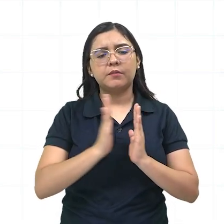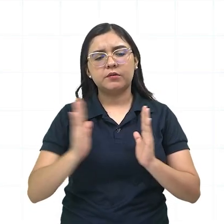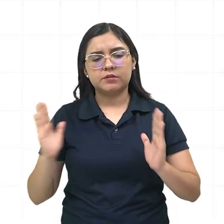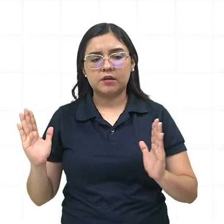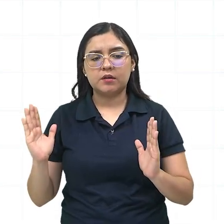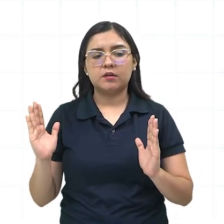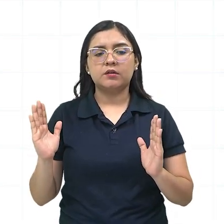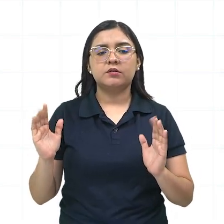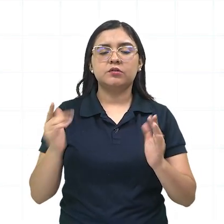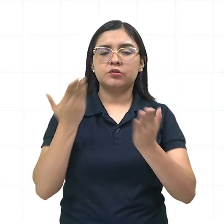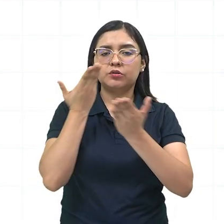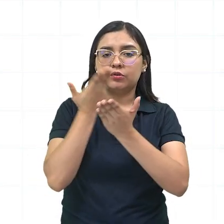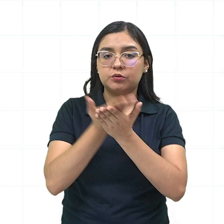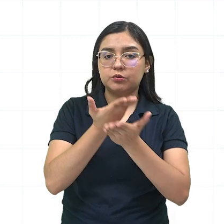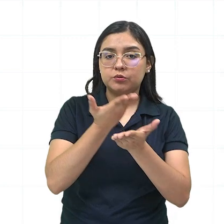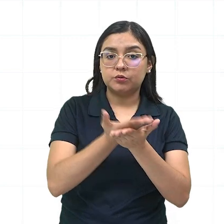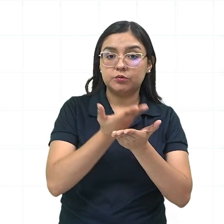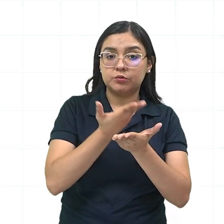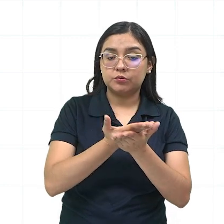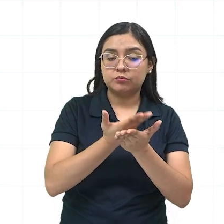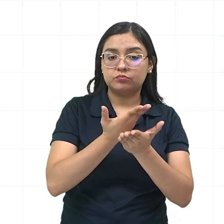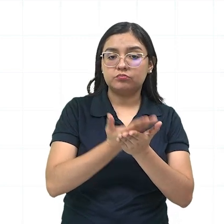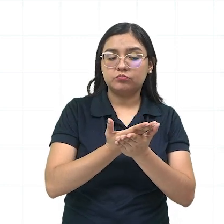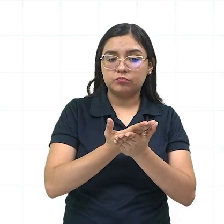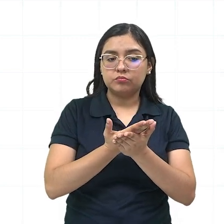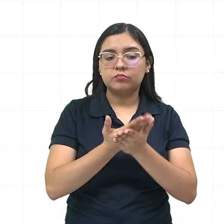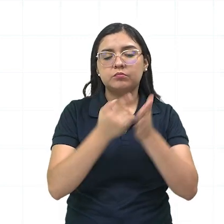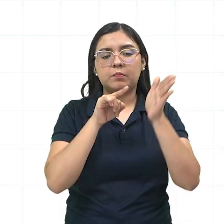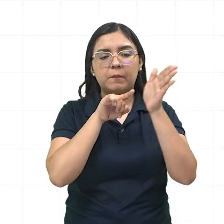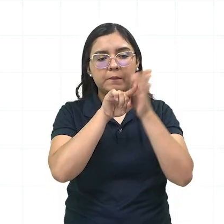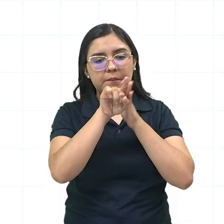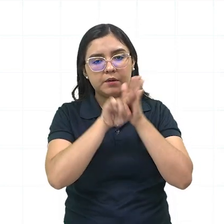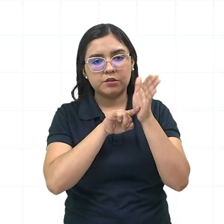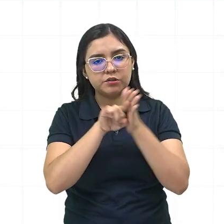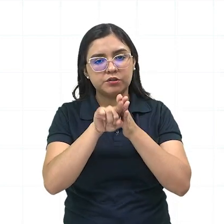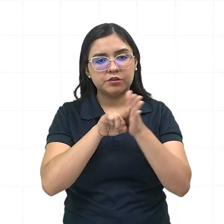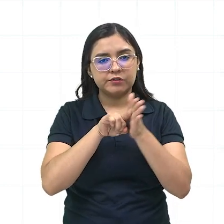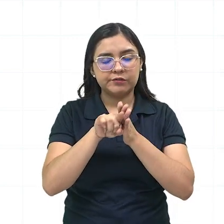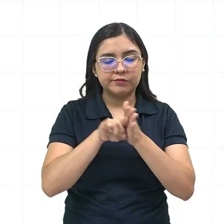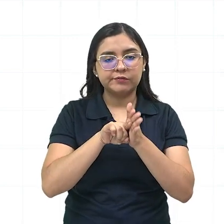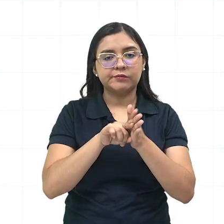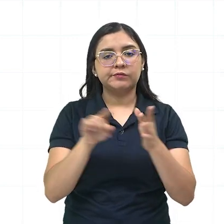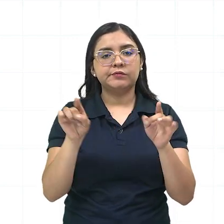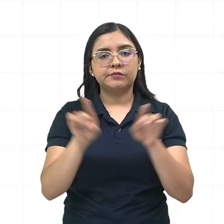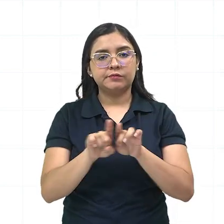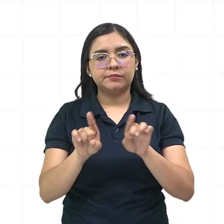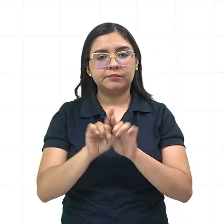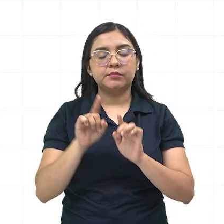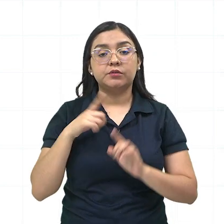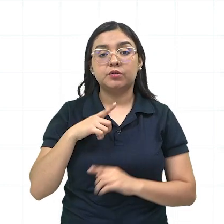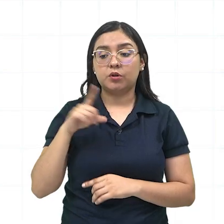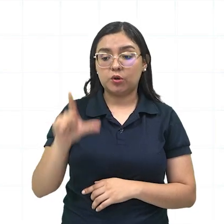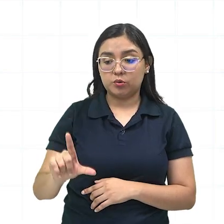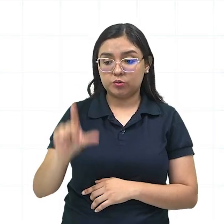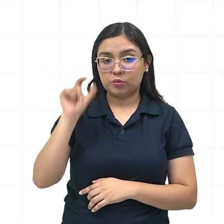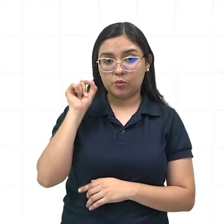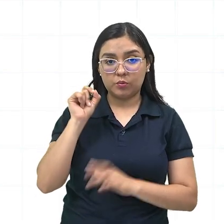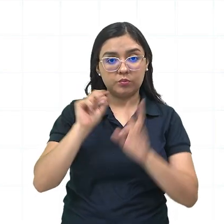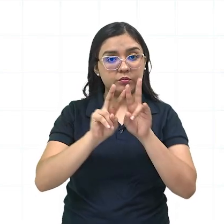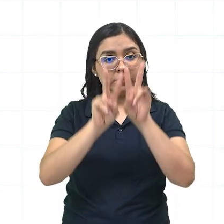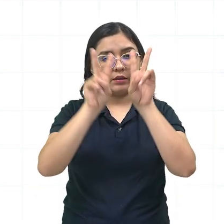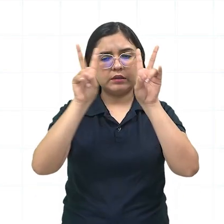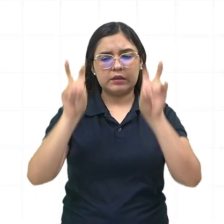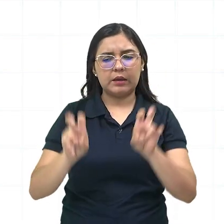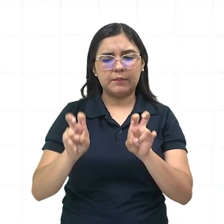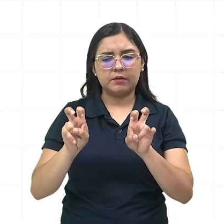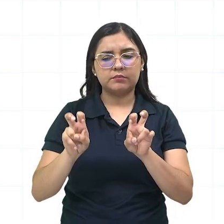processo de estudo, de desenvolvimento, de pesquisa, em que eu escolho uma temática e